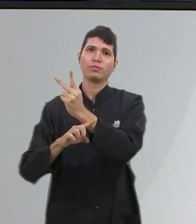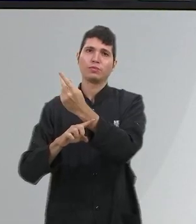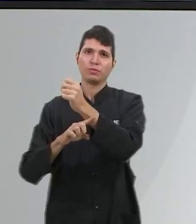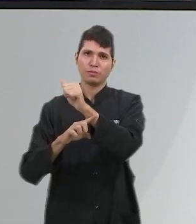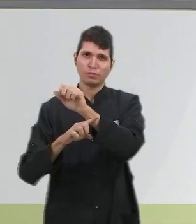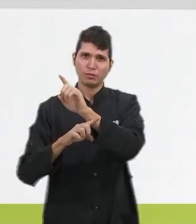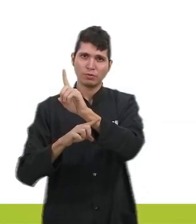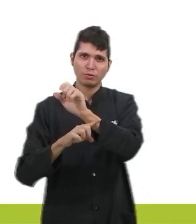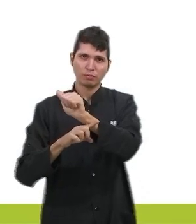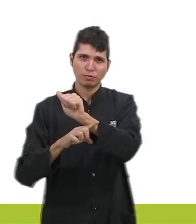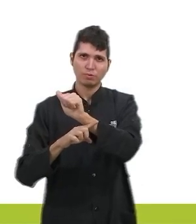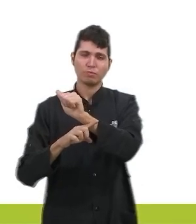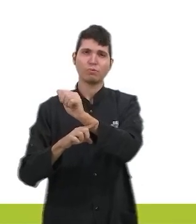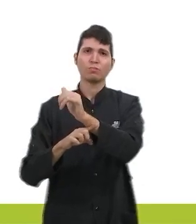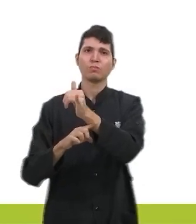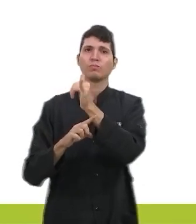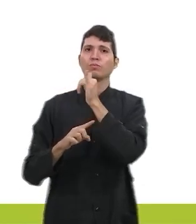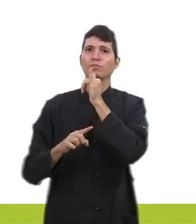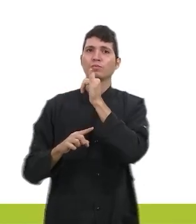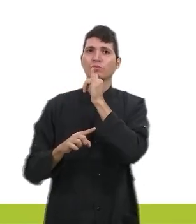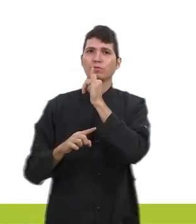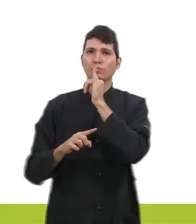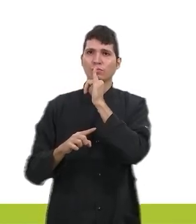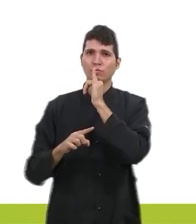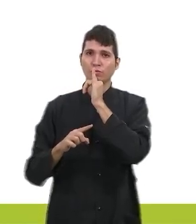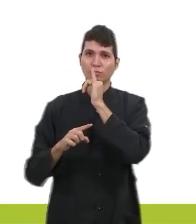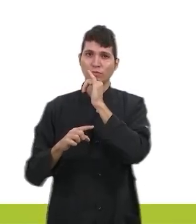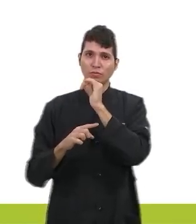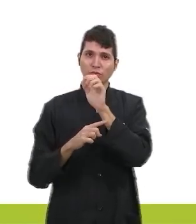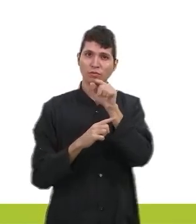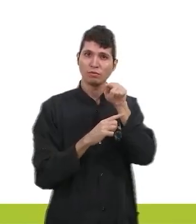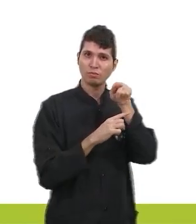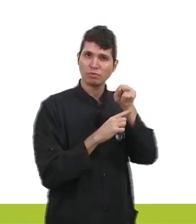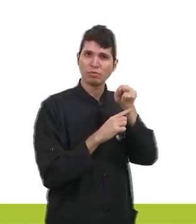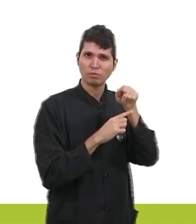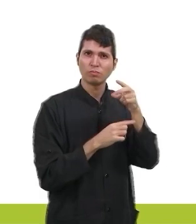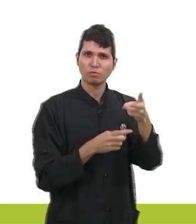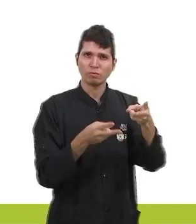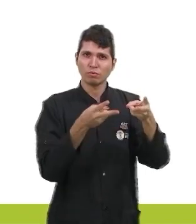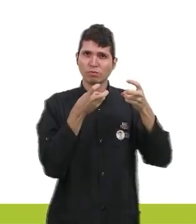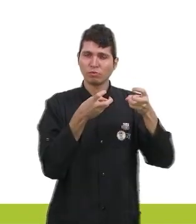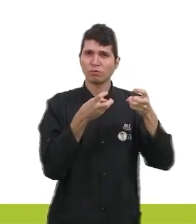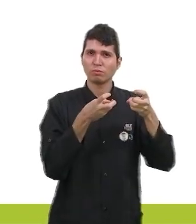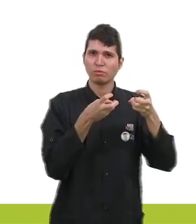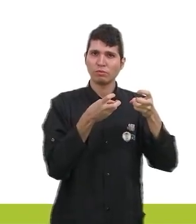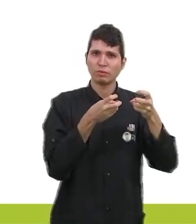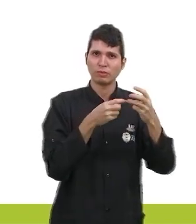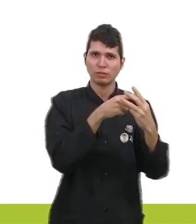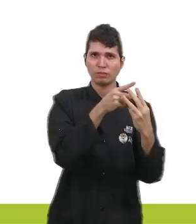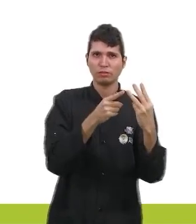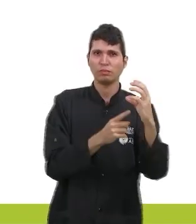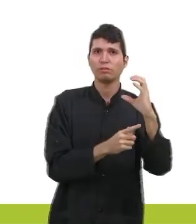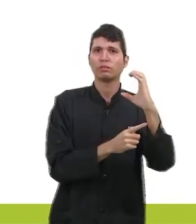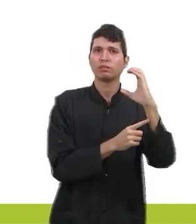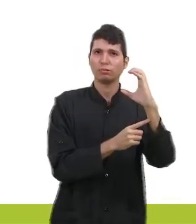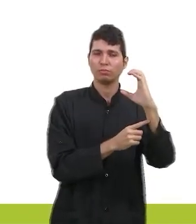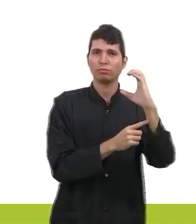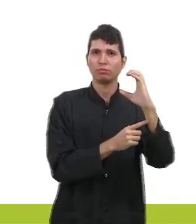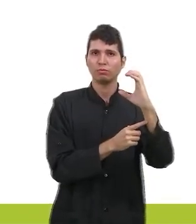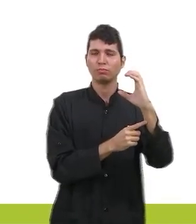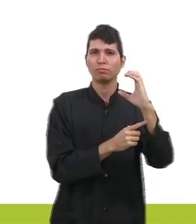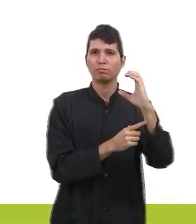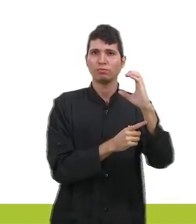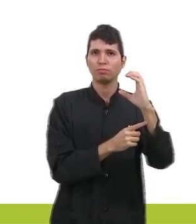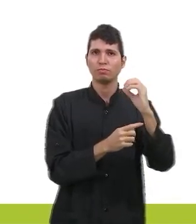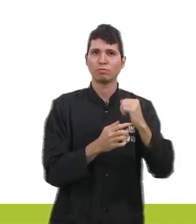para vocês de cadeia aberta. Vocês conseguem notar que eu tenho a presença de 3 carbonos e eles